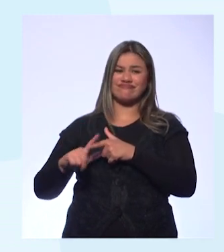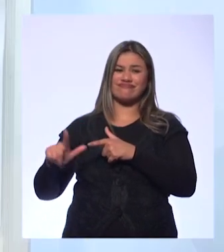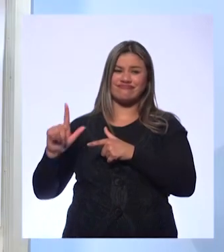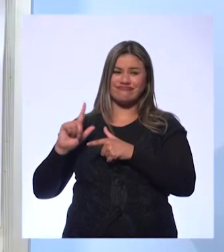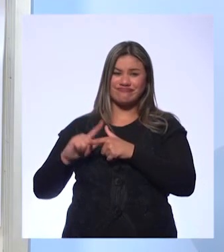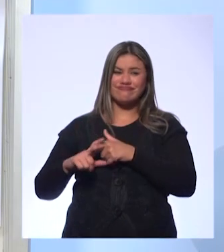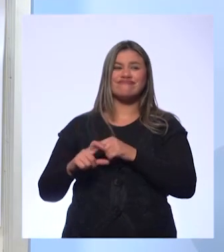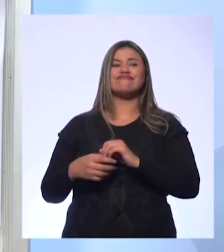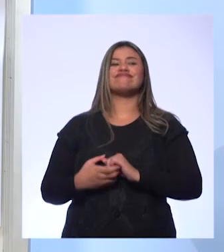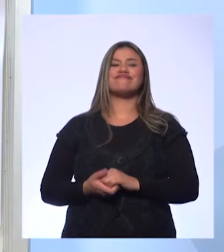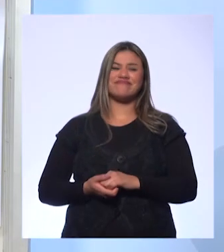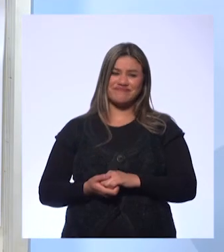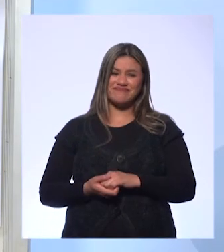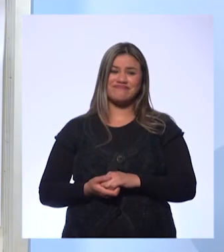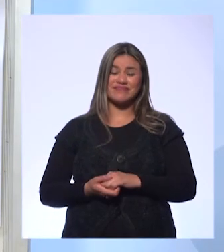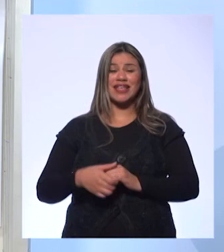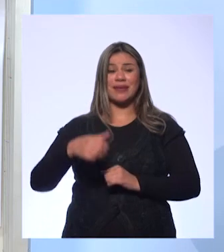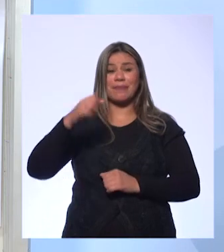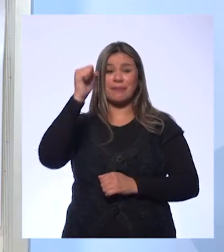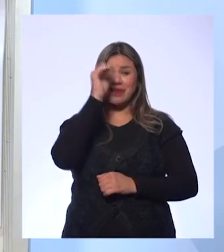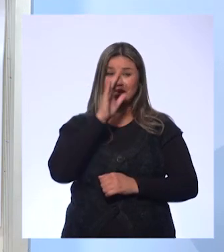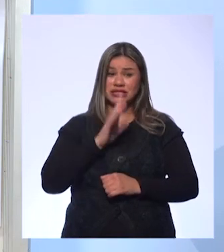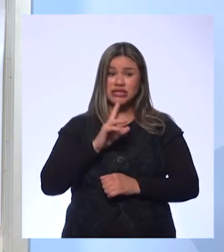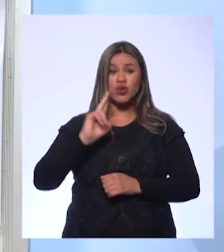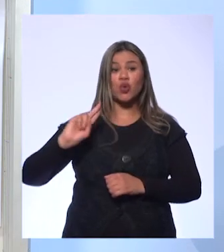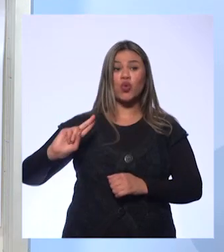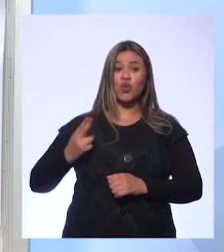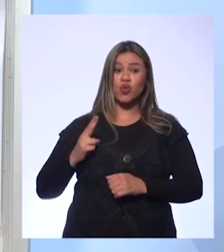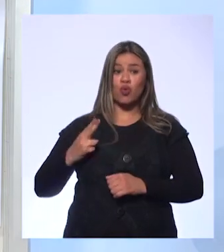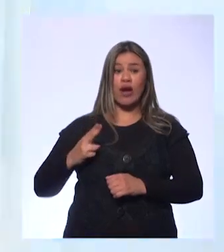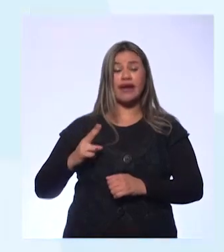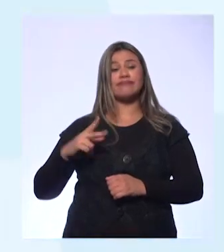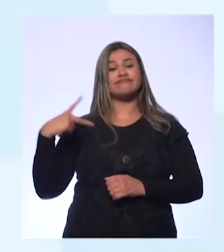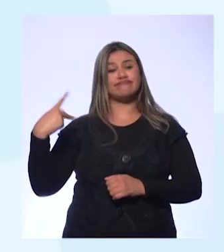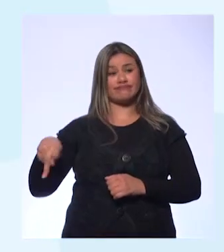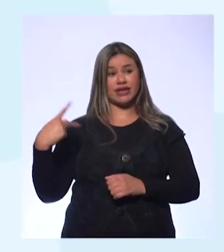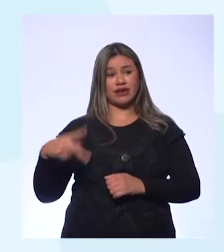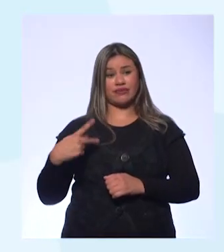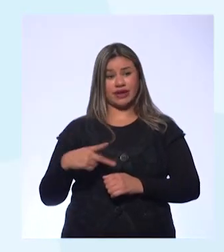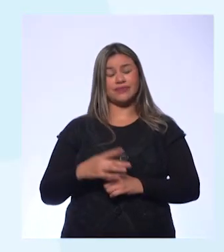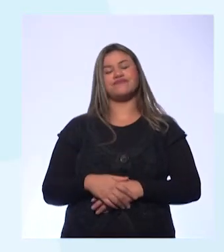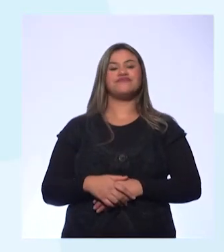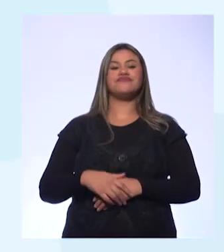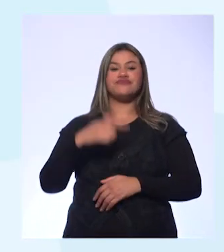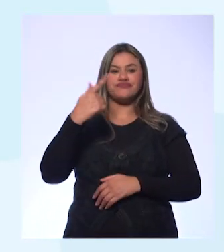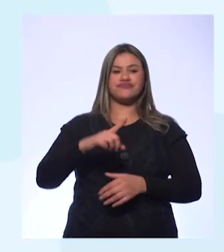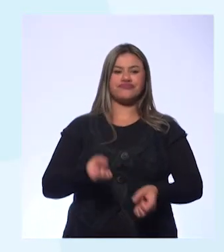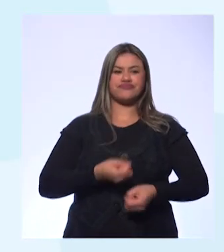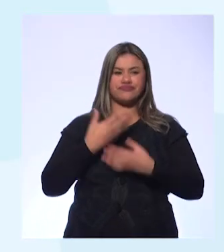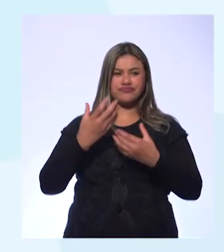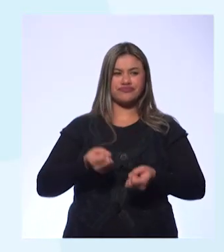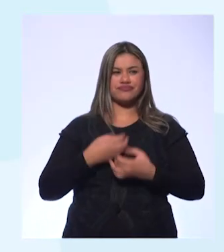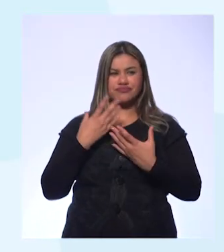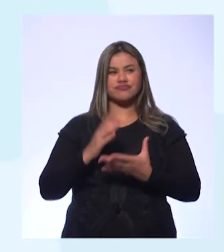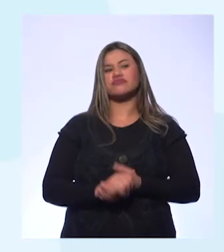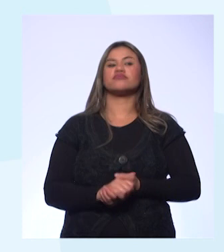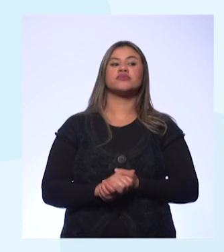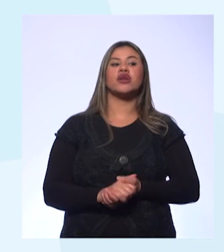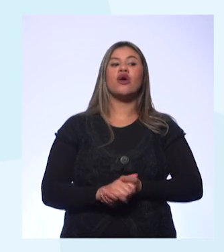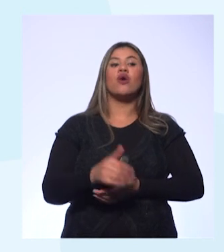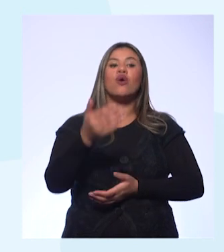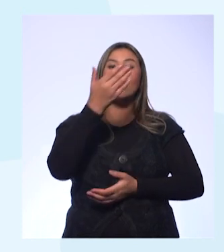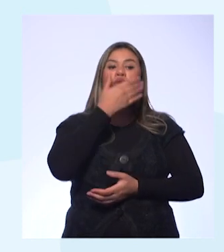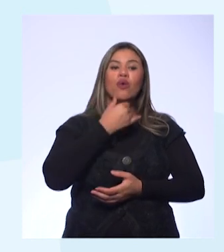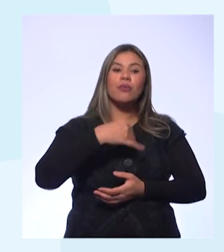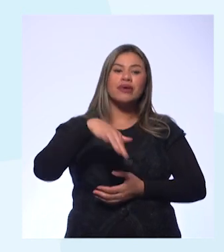Uruguai Paraguai mais uma informação na tela e agora eu vou mostrar para vocês Francisco Solano